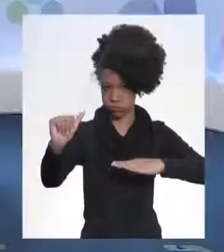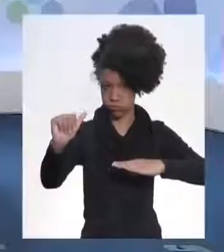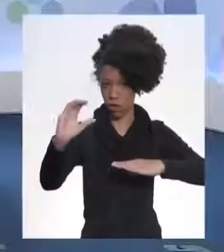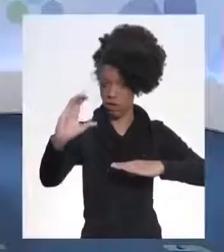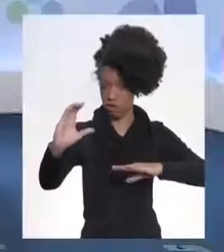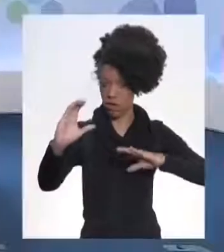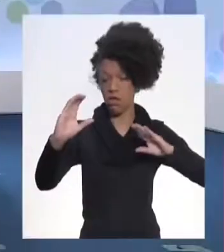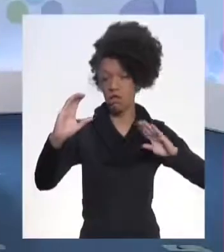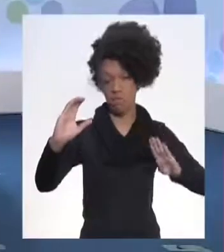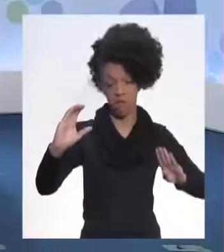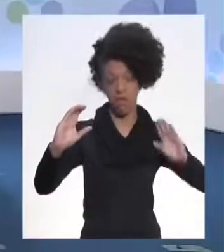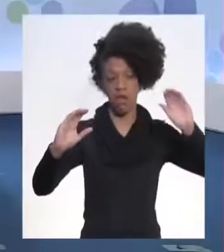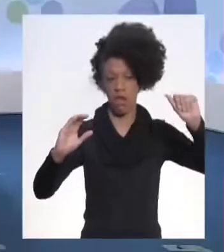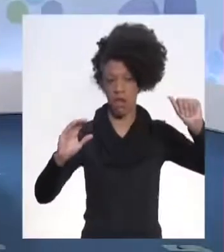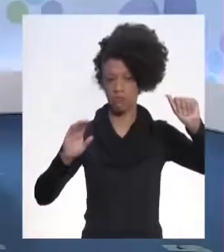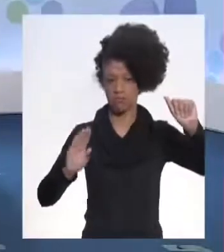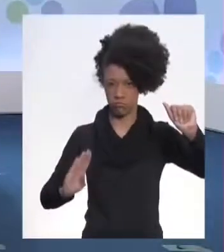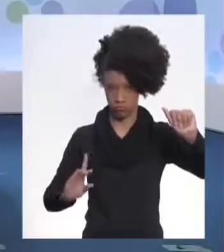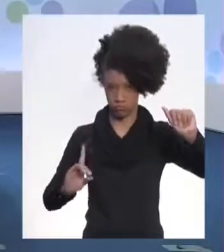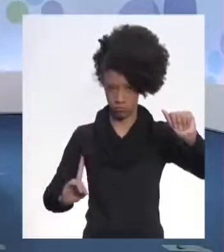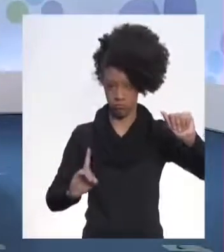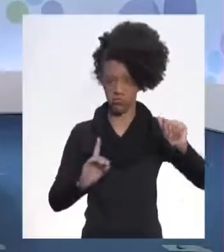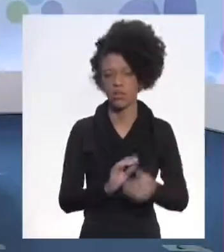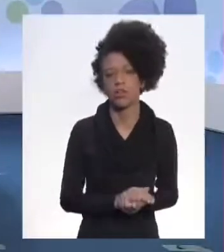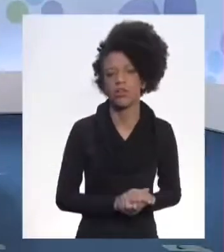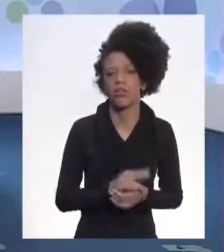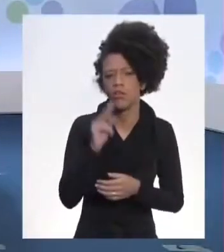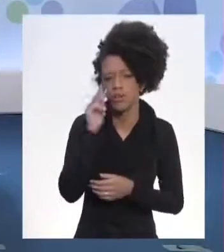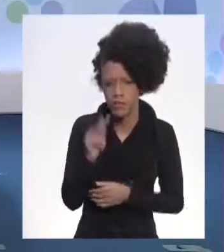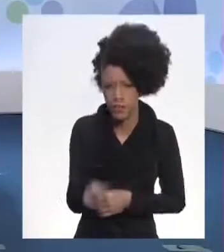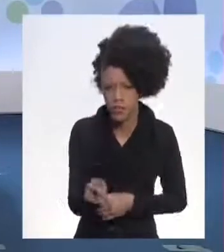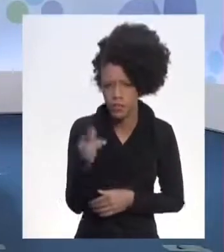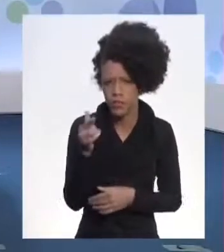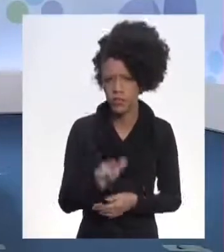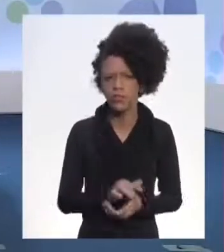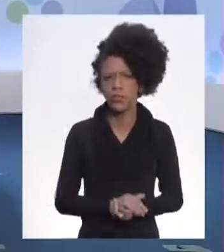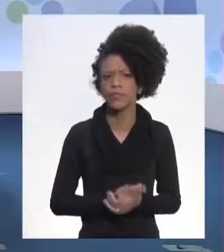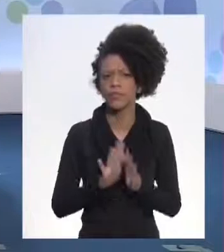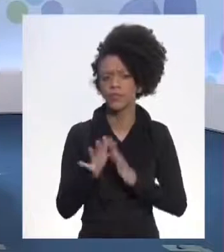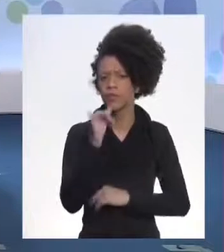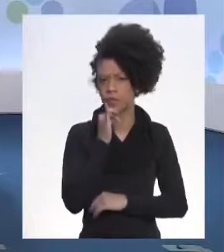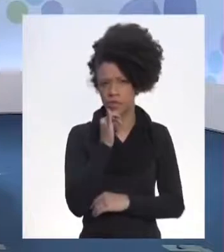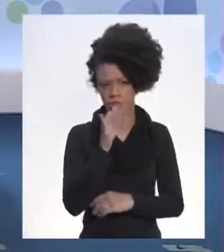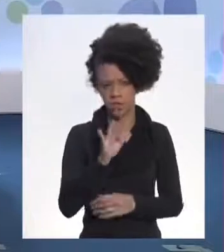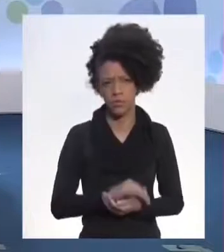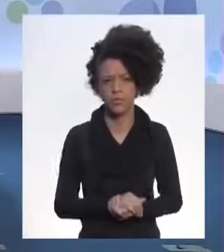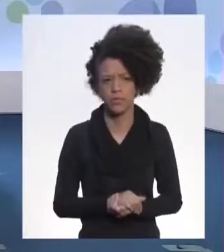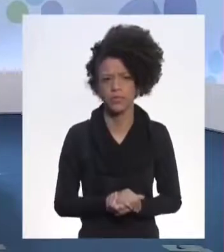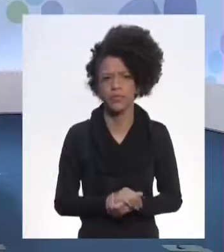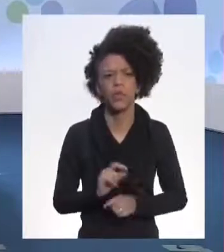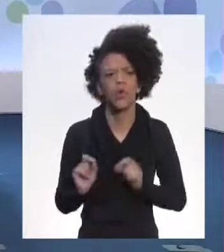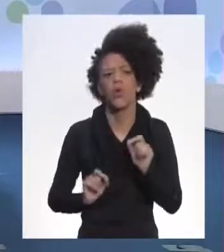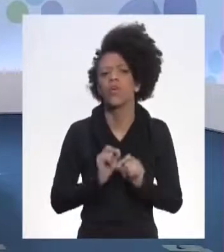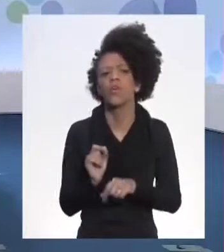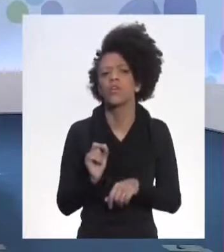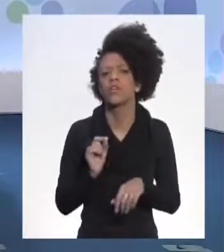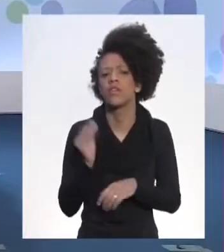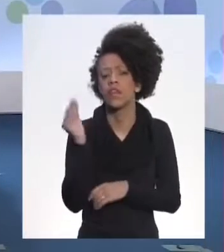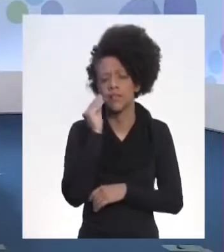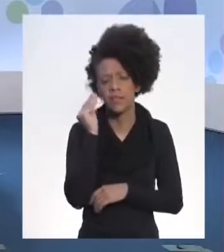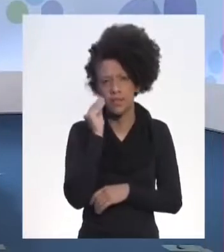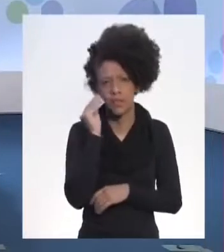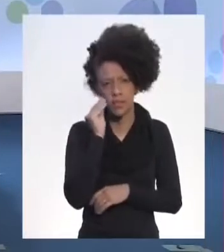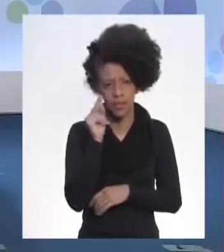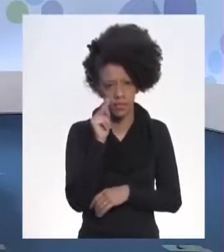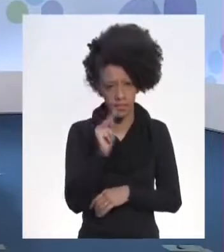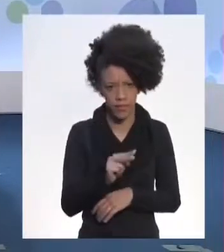então, rever isso, né? Realocar isso da seguinte forma. Então, o que nós vamos tentar